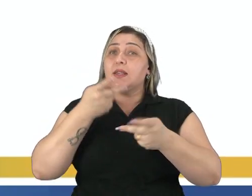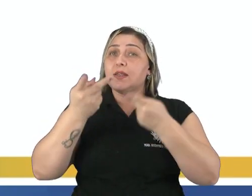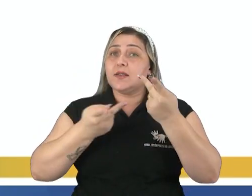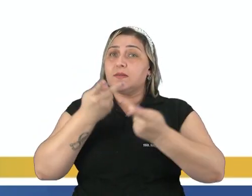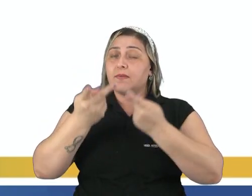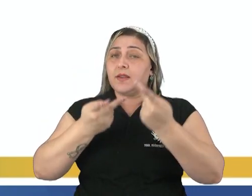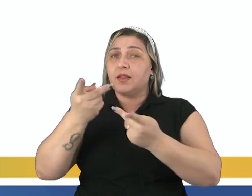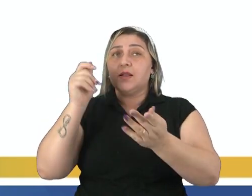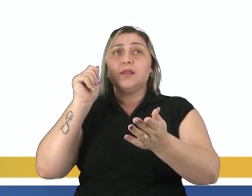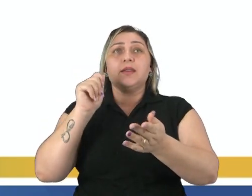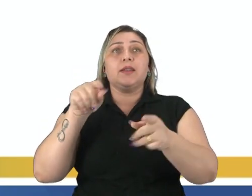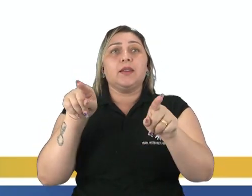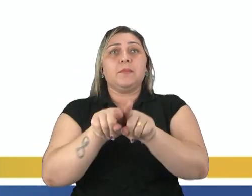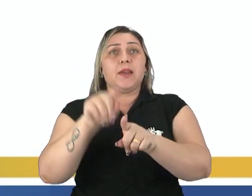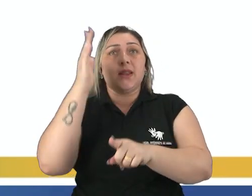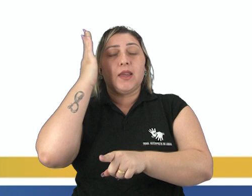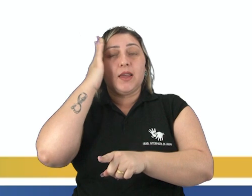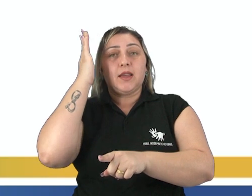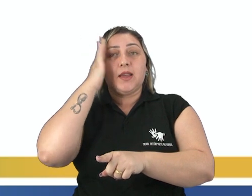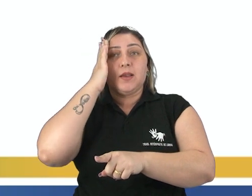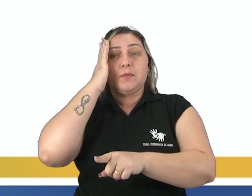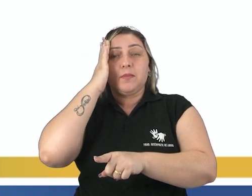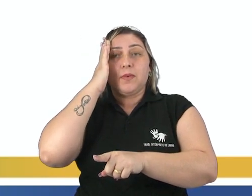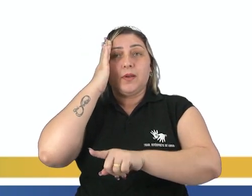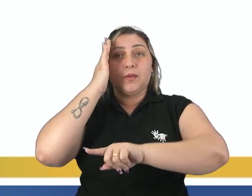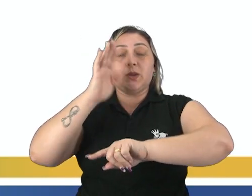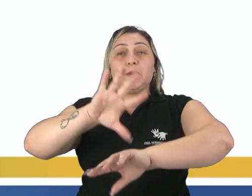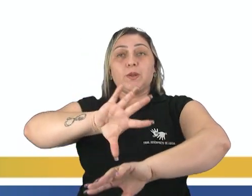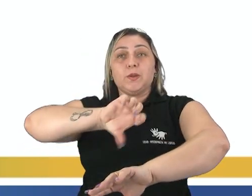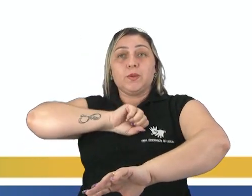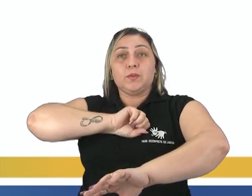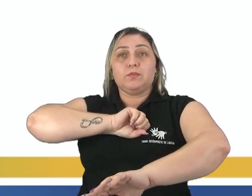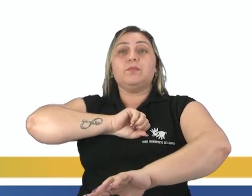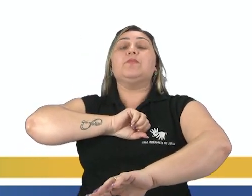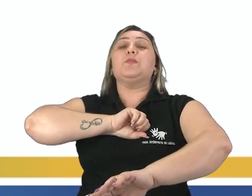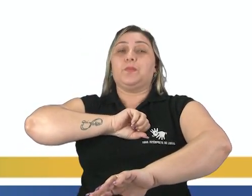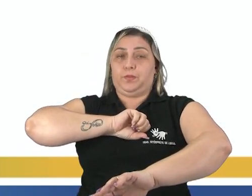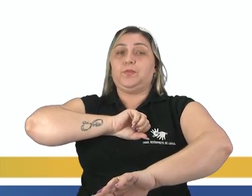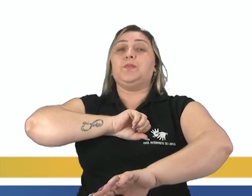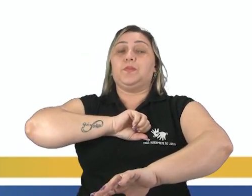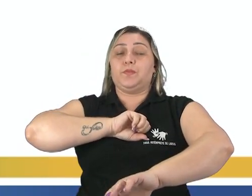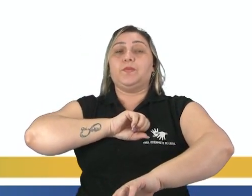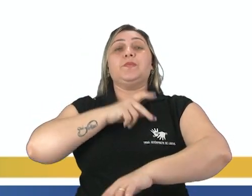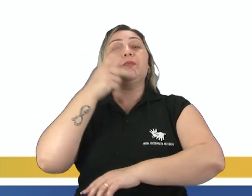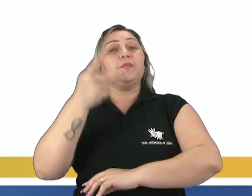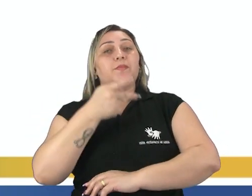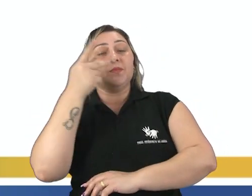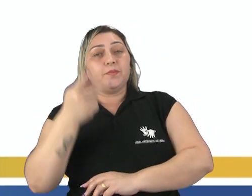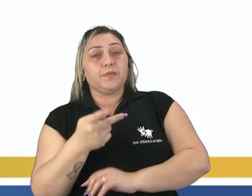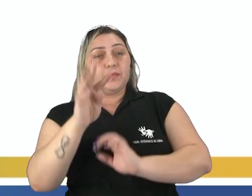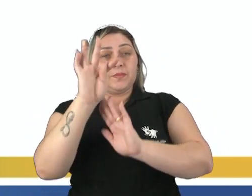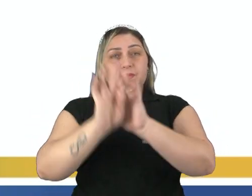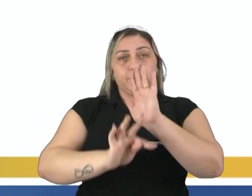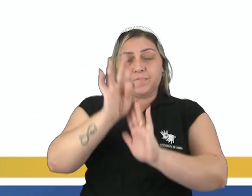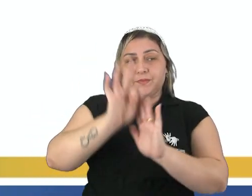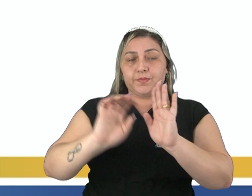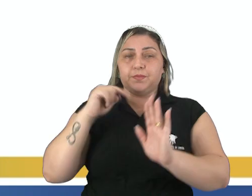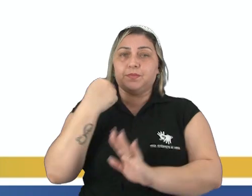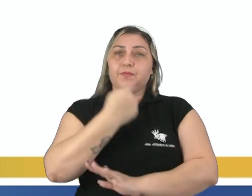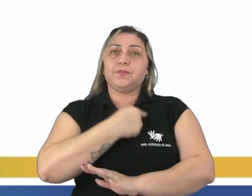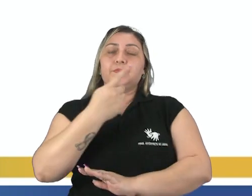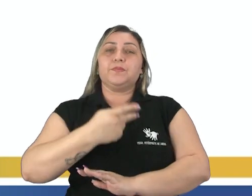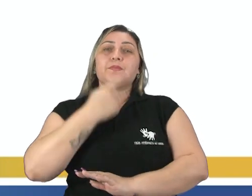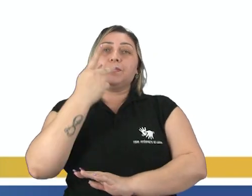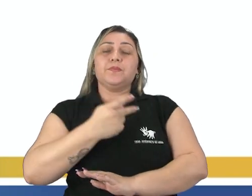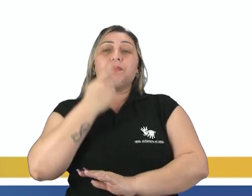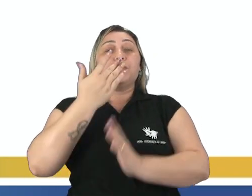um emissor e interpretado por um receptor. Isso mesmo. Quando estamos falando em texto, nós estamos